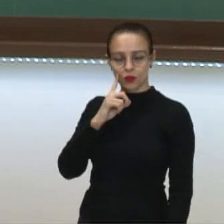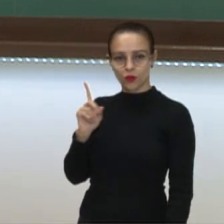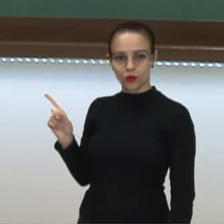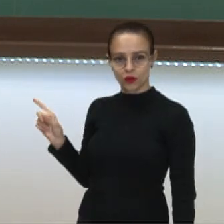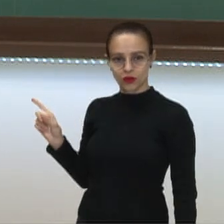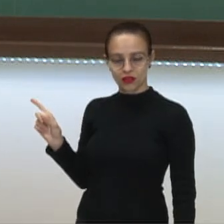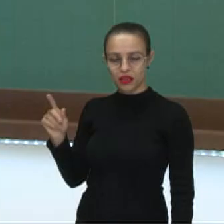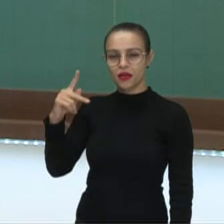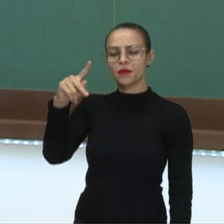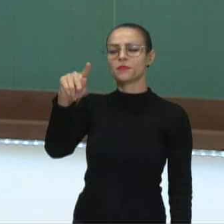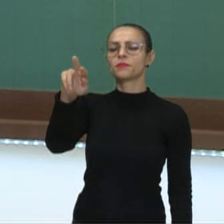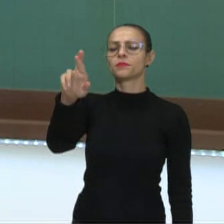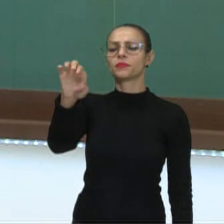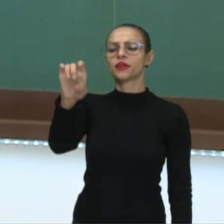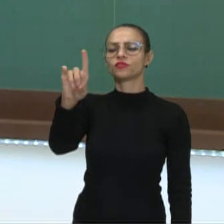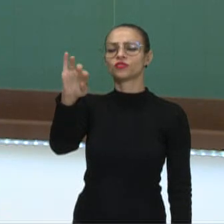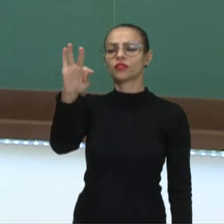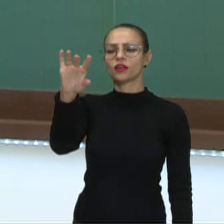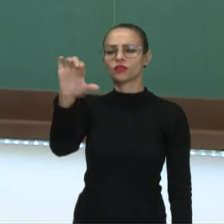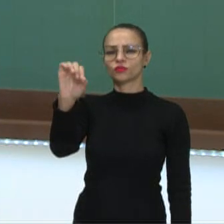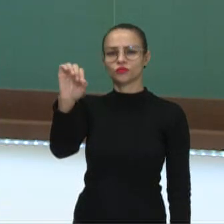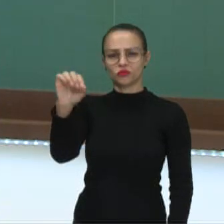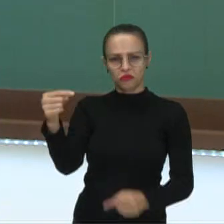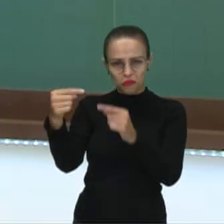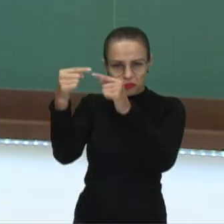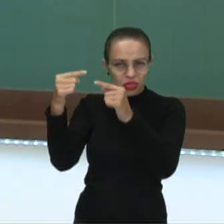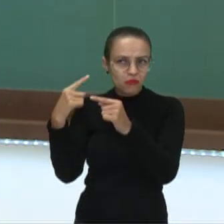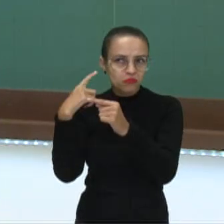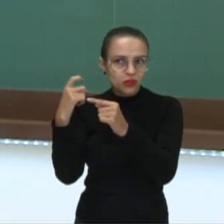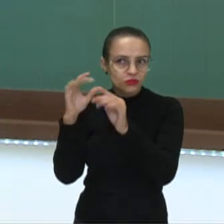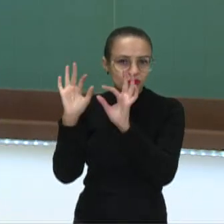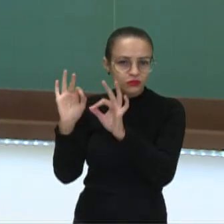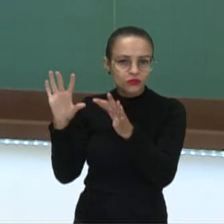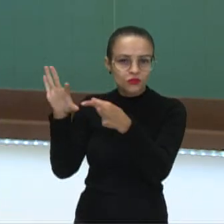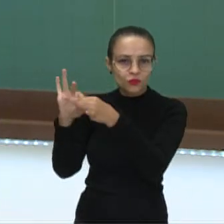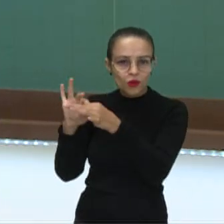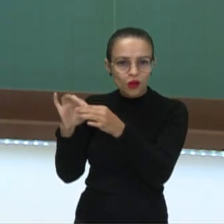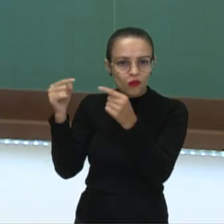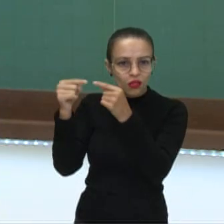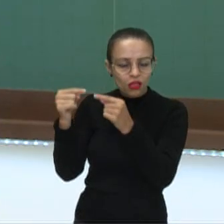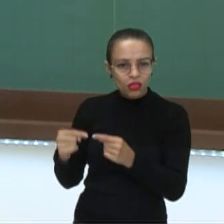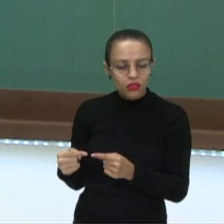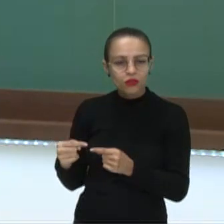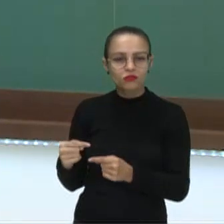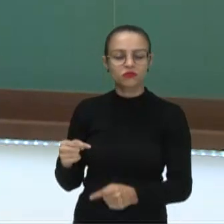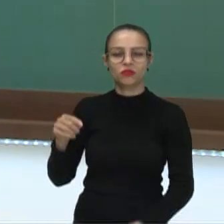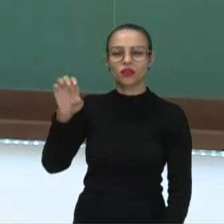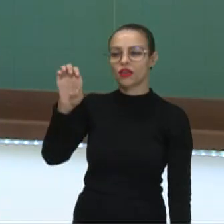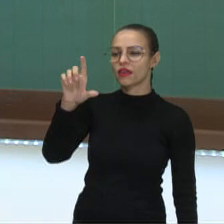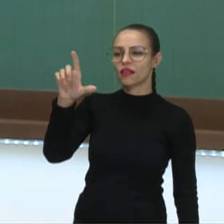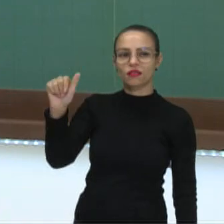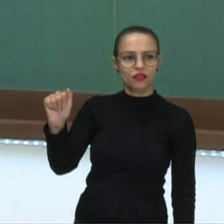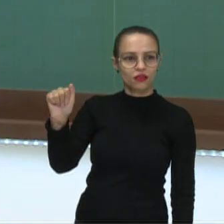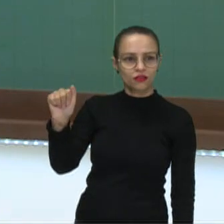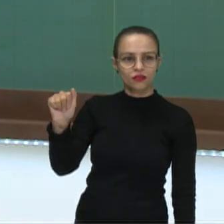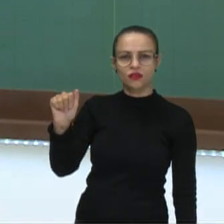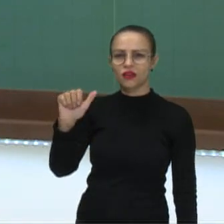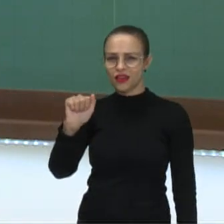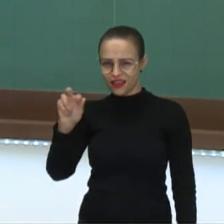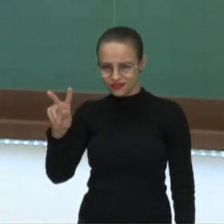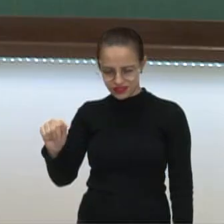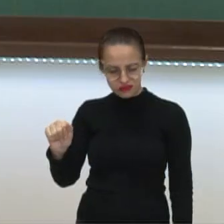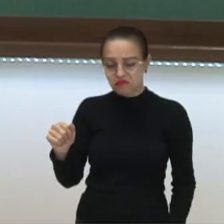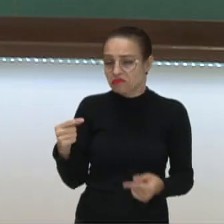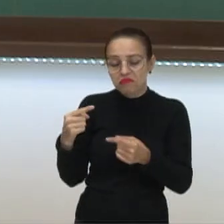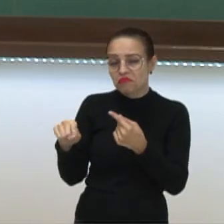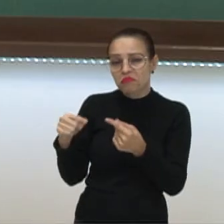Predileta, rima com alguma coisa? Não. Conduzia, ó, ia, estrela, ela, cintilava, ava, pegou,